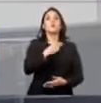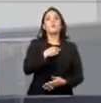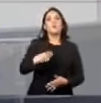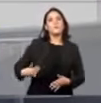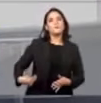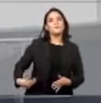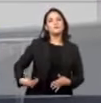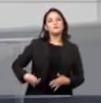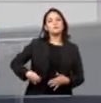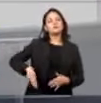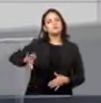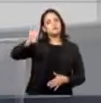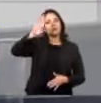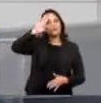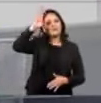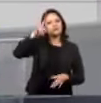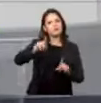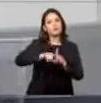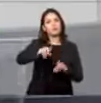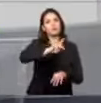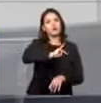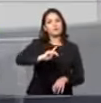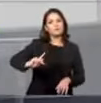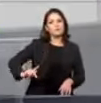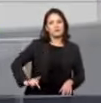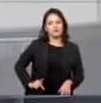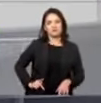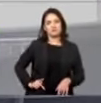Civil a presidência do mesmo.